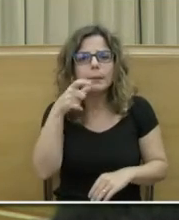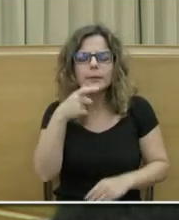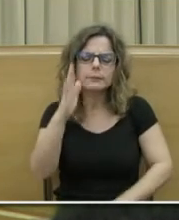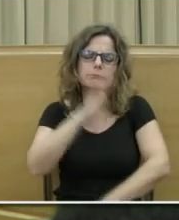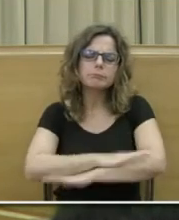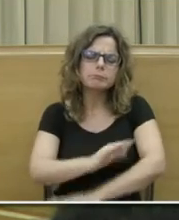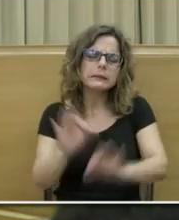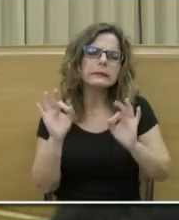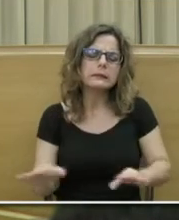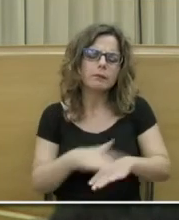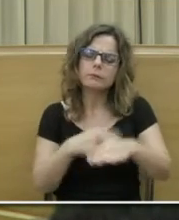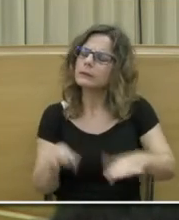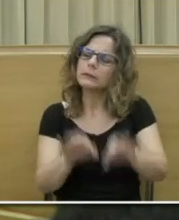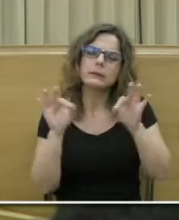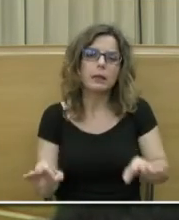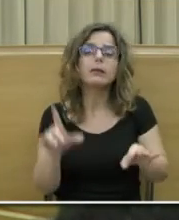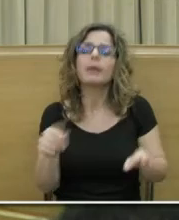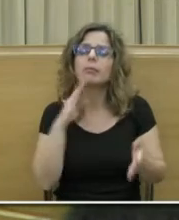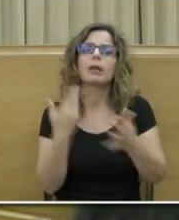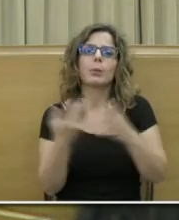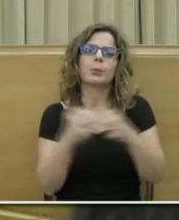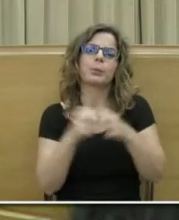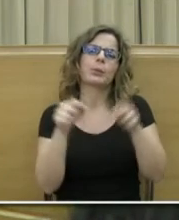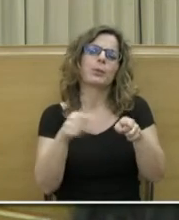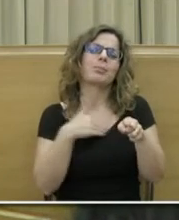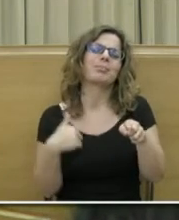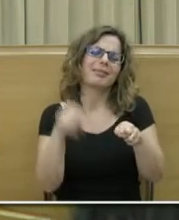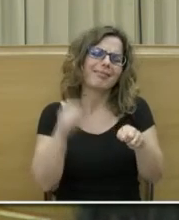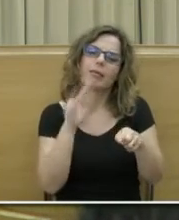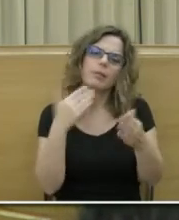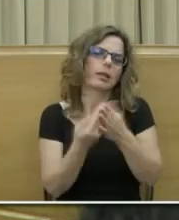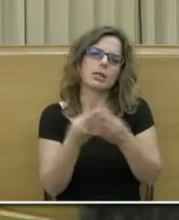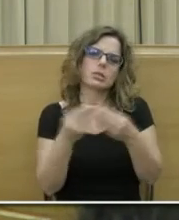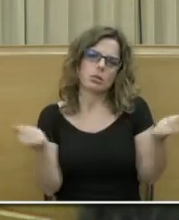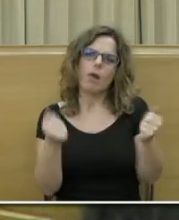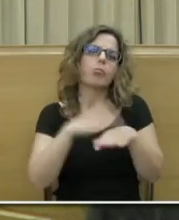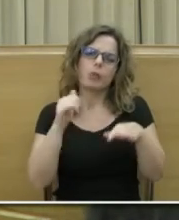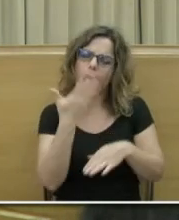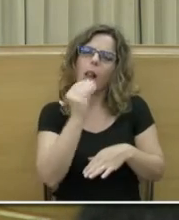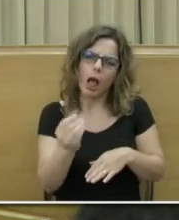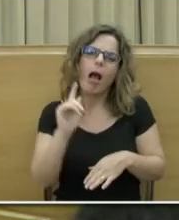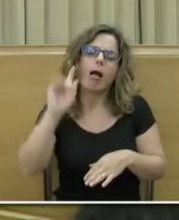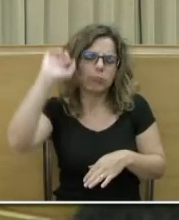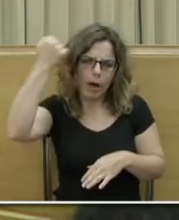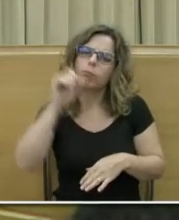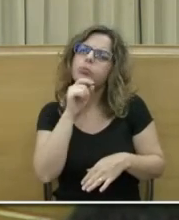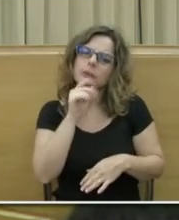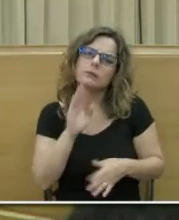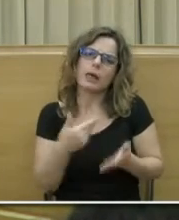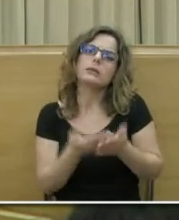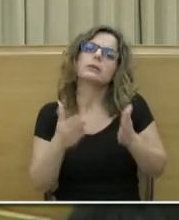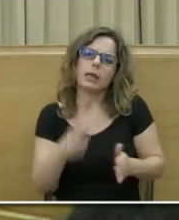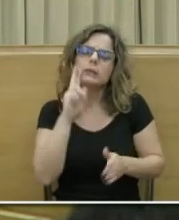como resolver este problema de saúde a que expõe estes alunos das escolas da cidade de